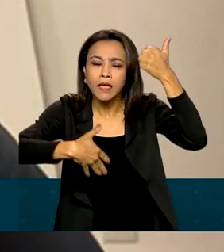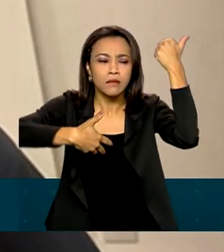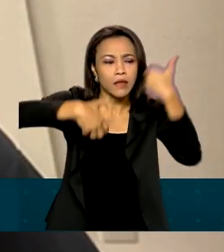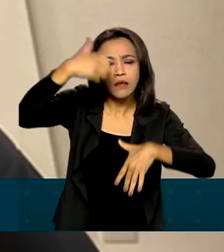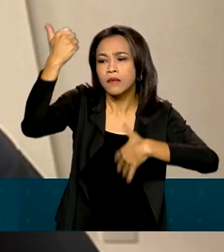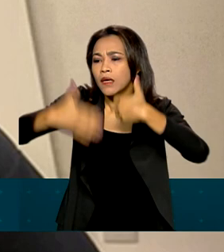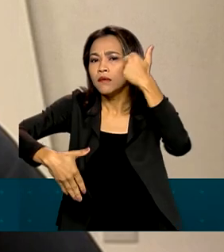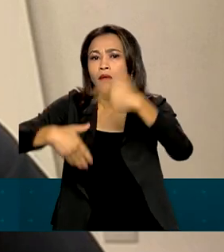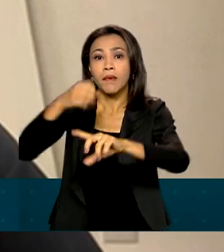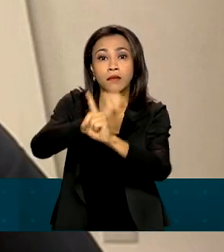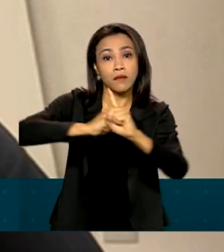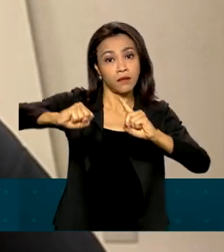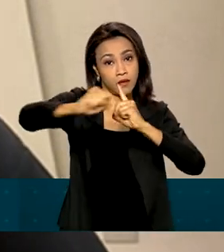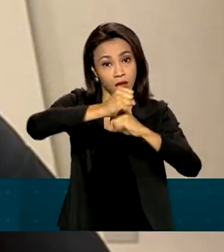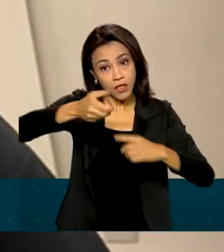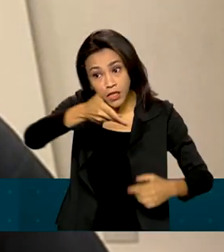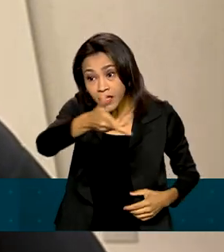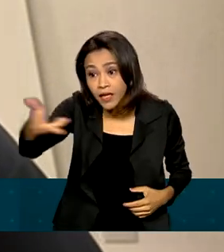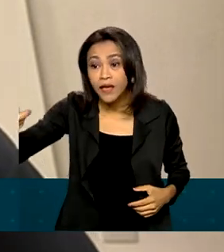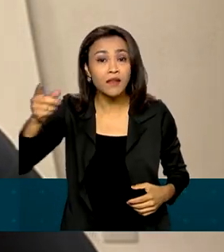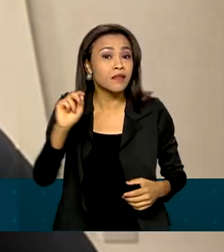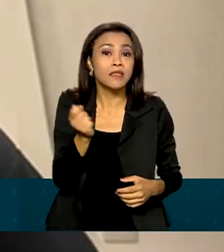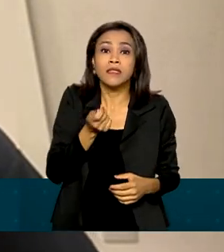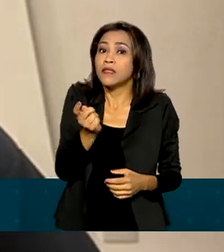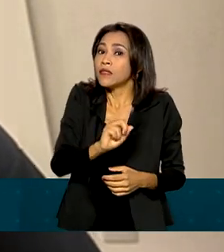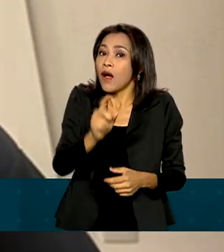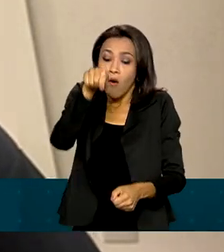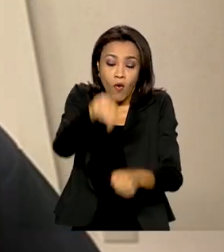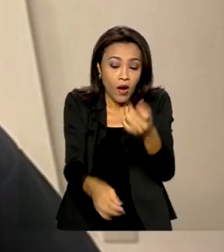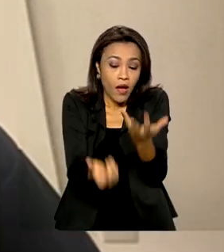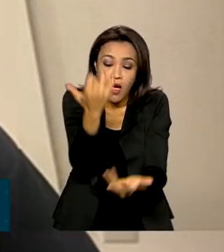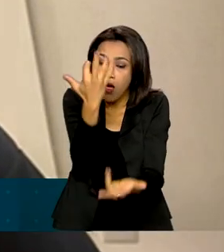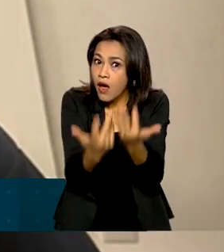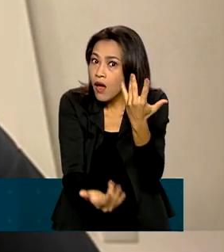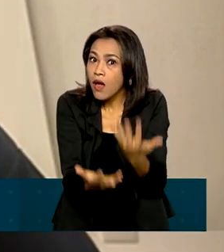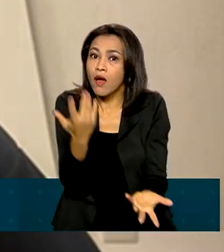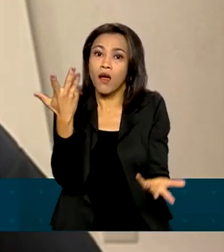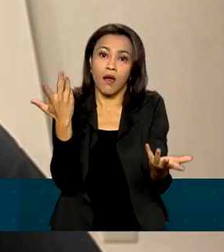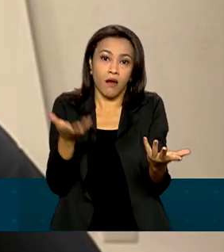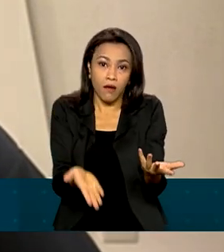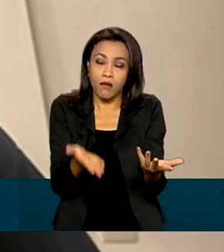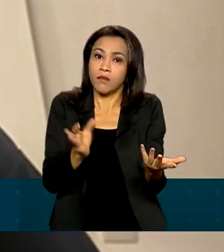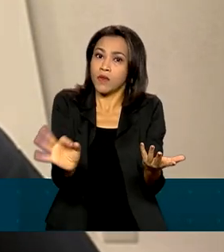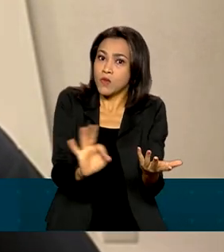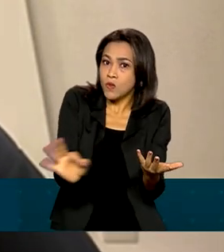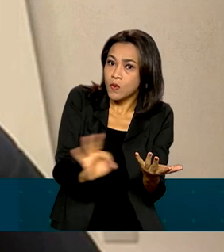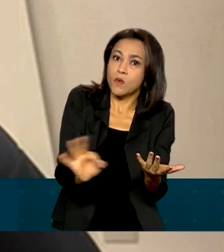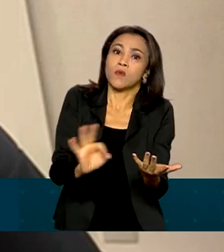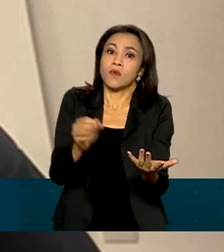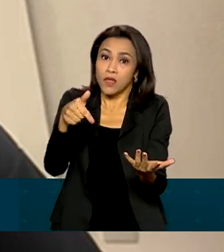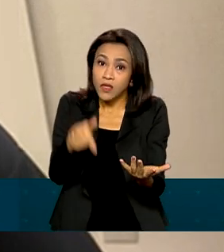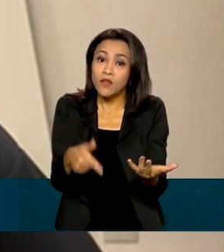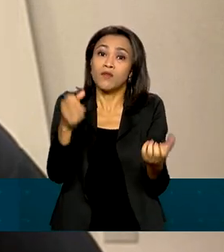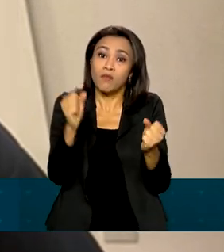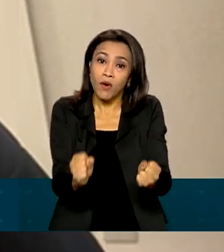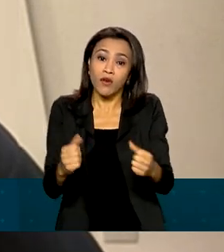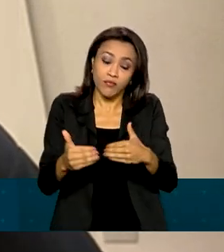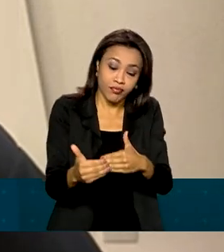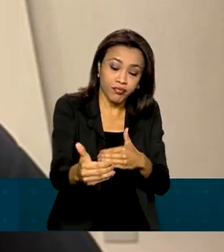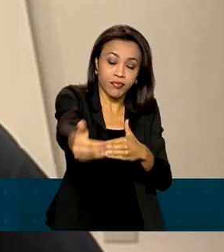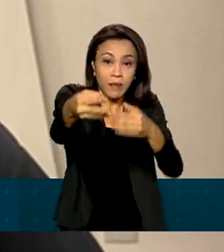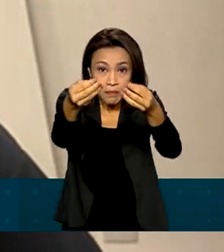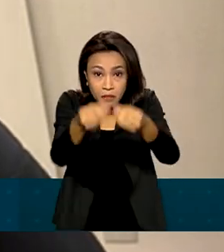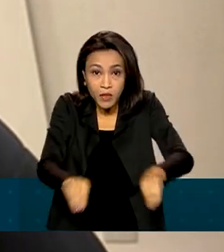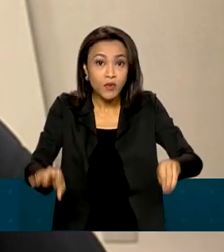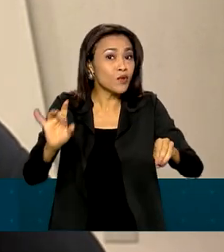para que ela não faça queimadas, não solte balões, que também é uma outra ocorrência que causa muitos prejuízos, não só